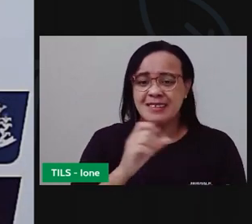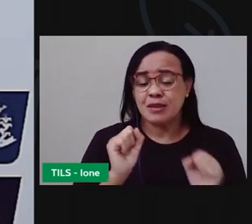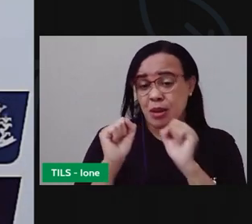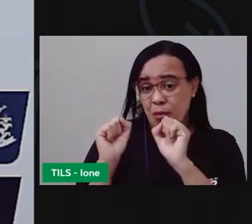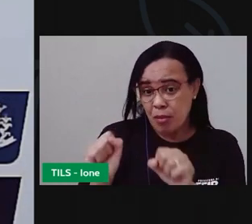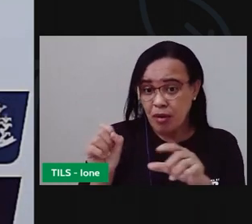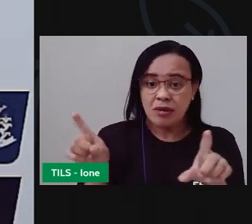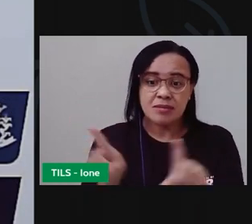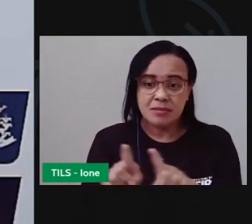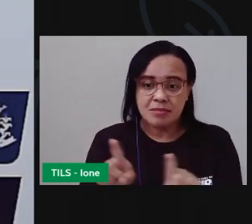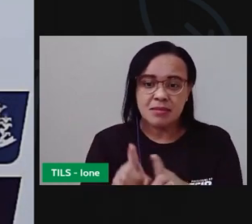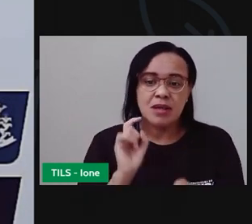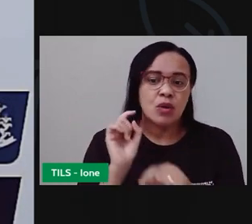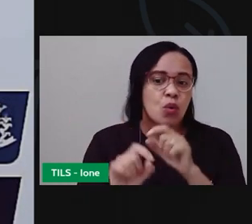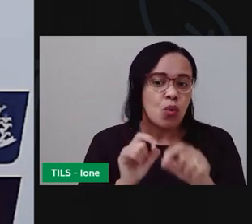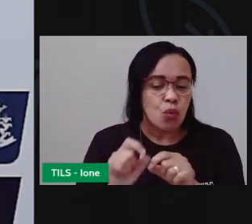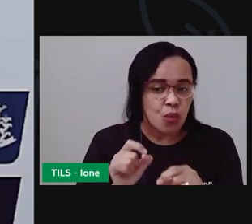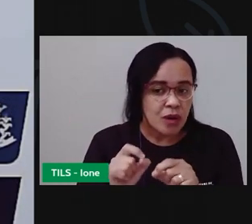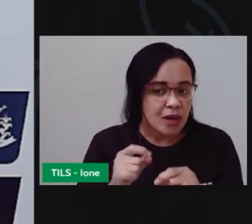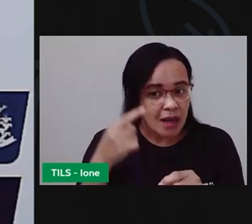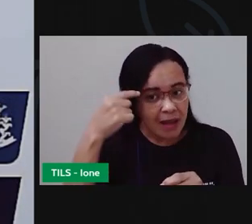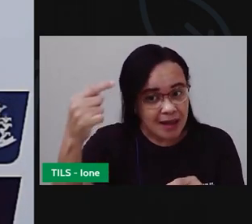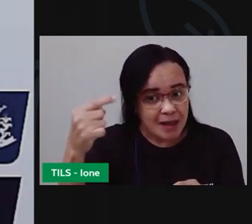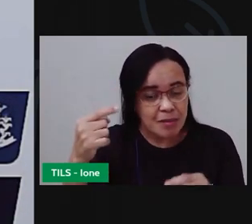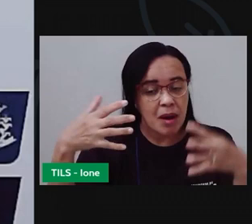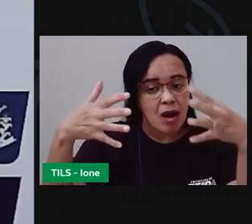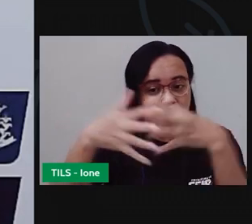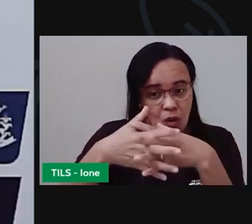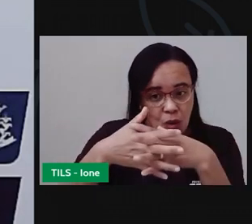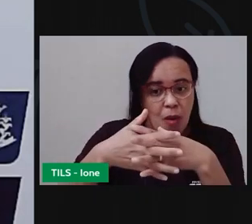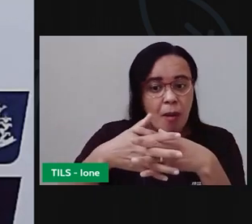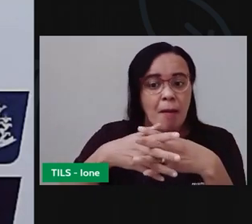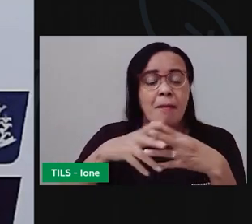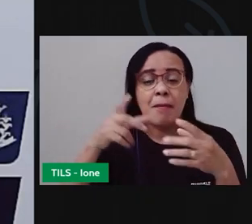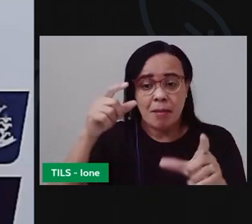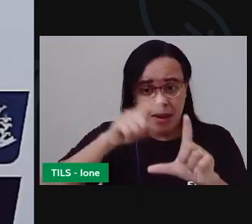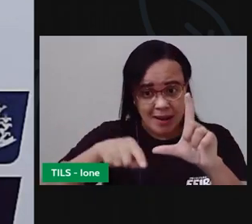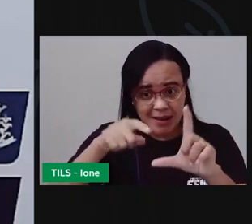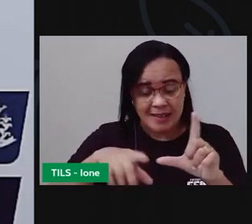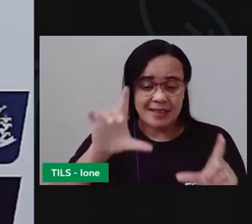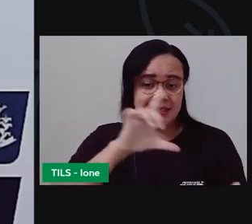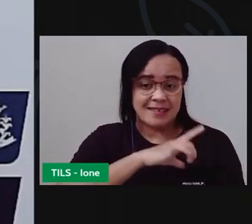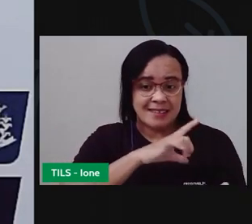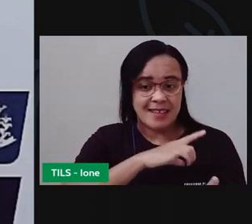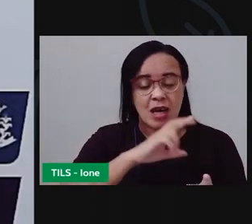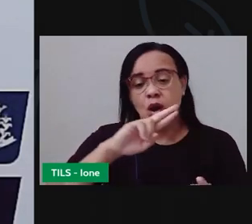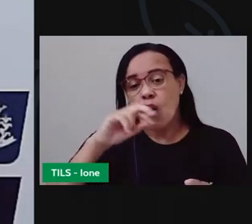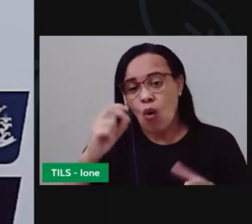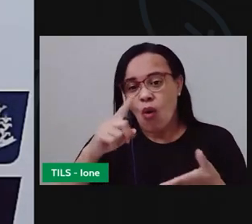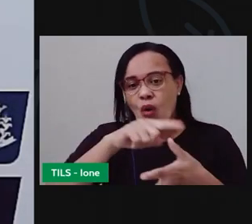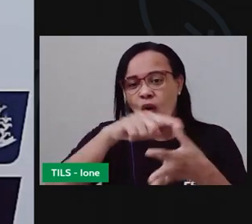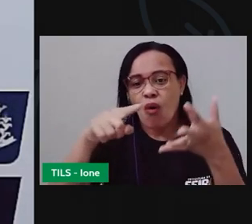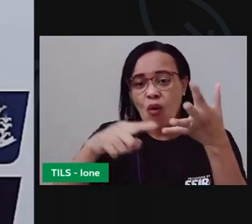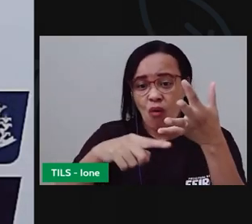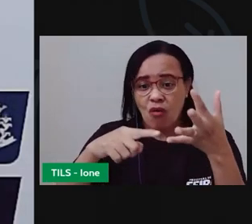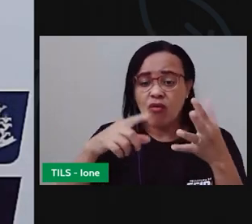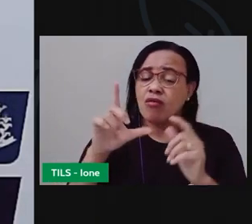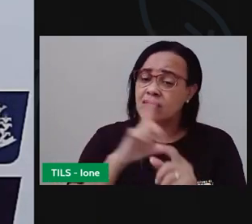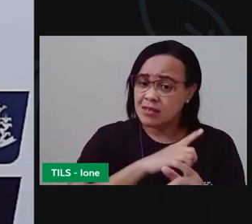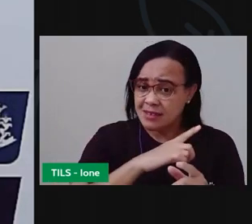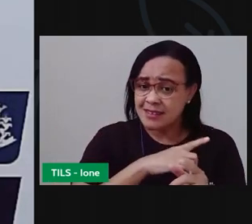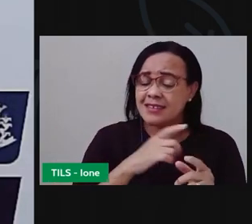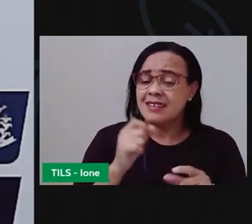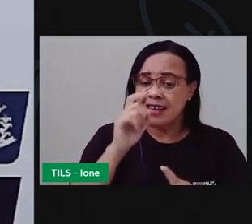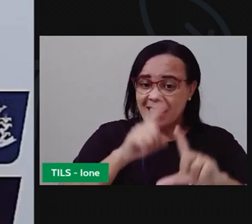ser acompanhada de outra com som e ela junto com a fogarolli uma consoante